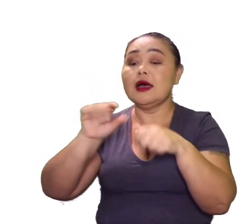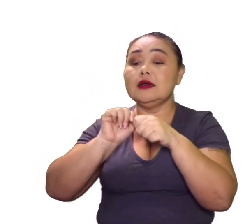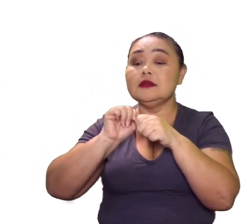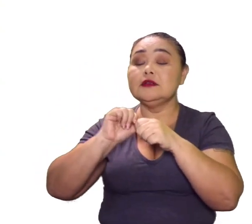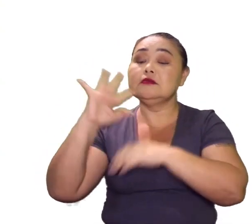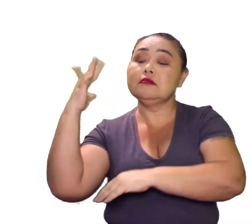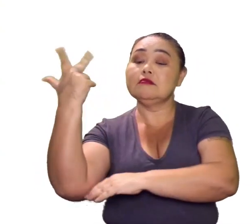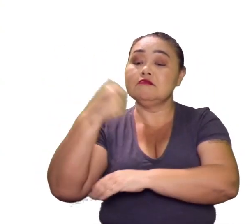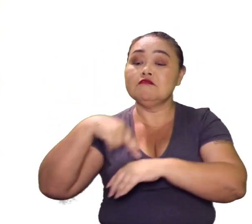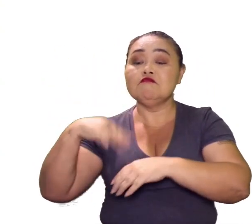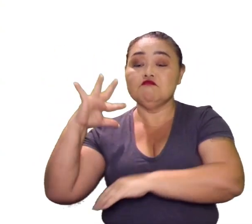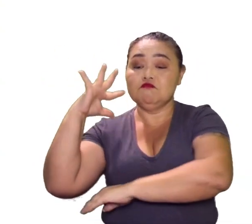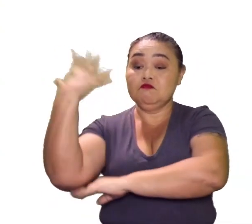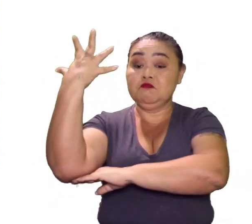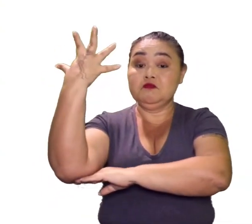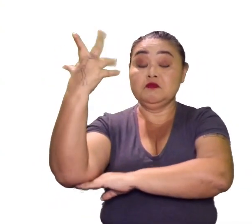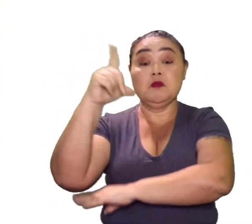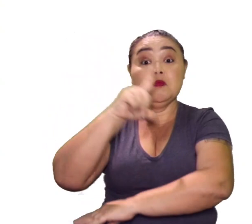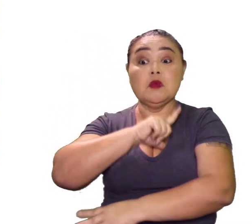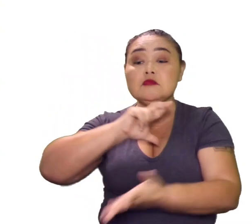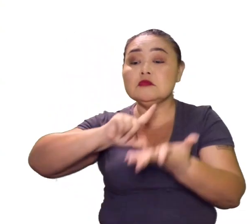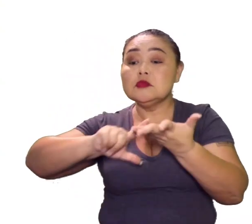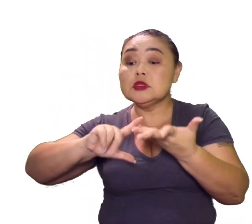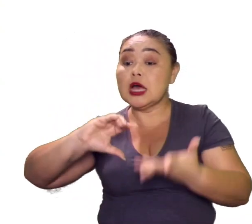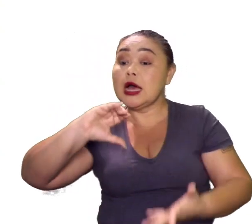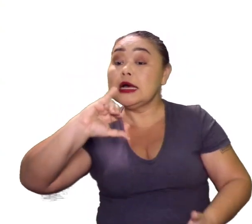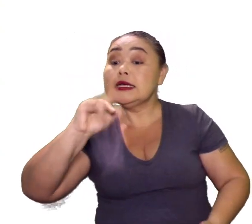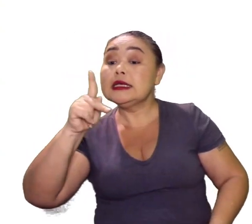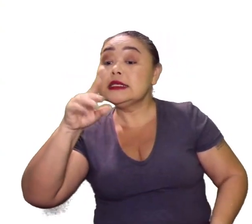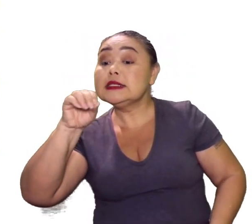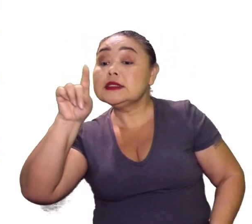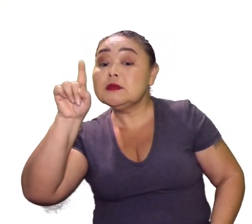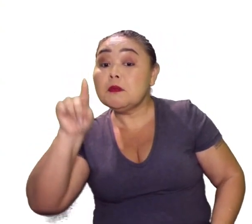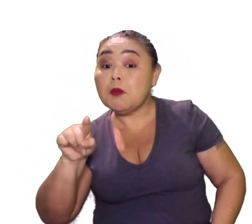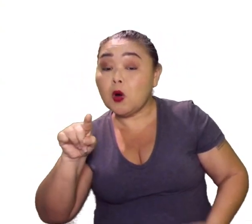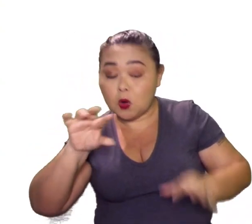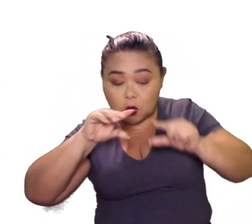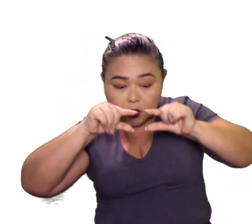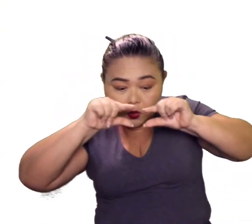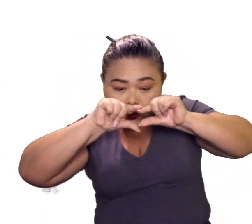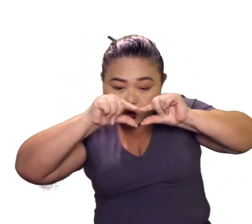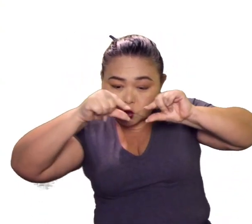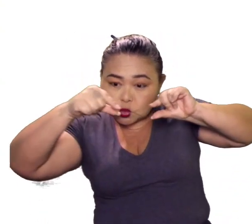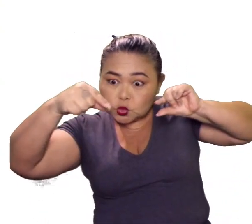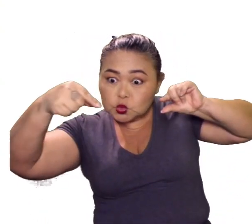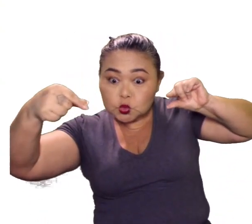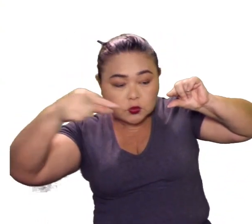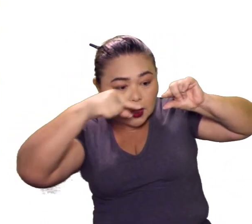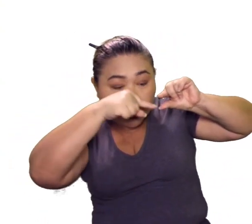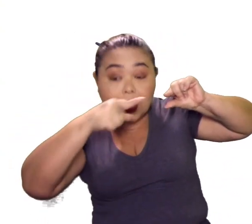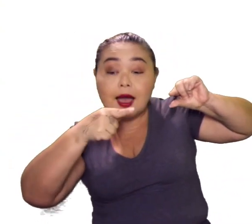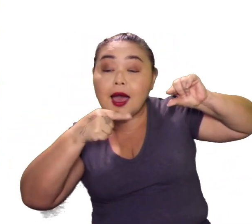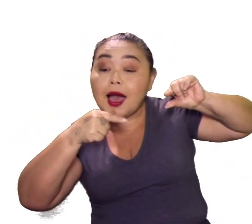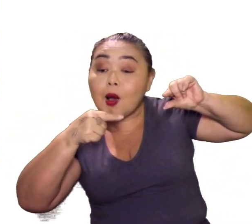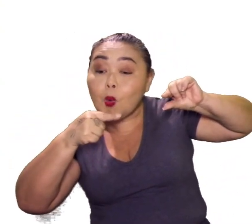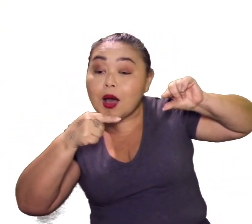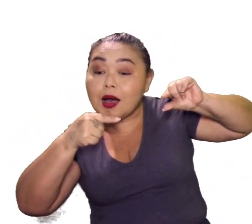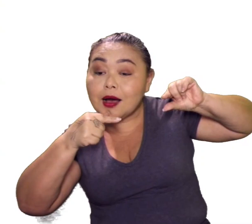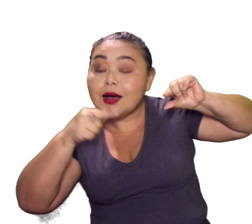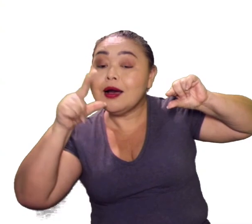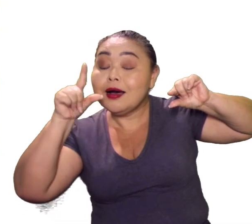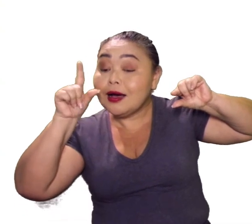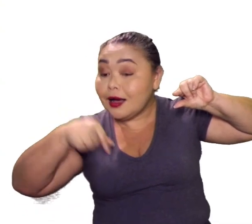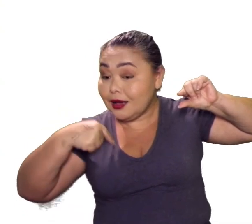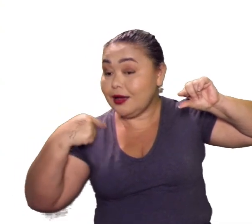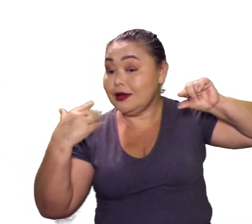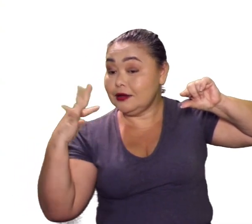muitas espécies de cipó. Isso. Cipós também que armazenam água, porque como é uma árvore,